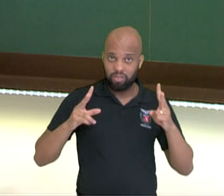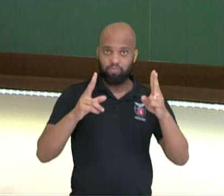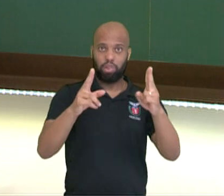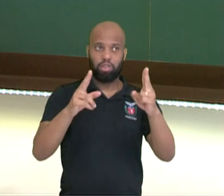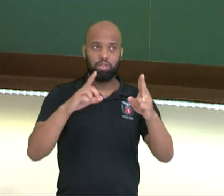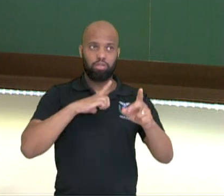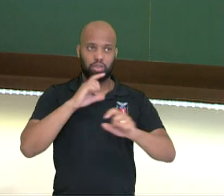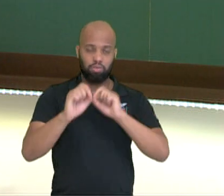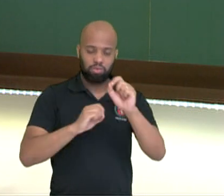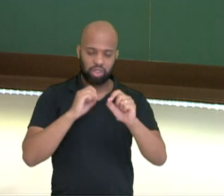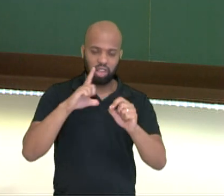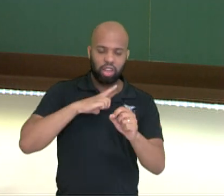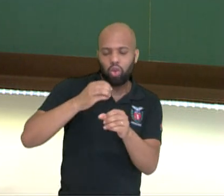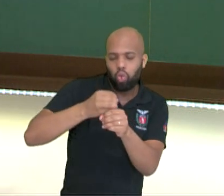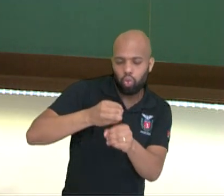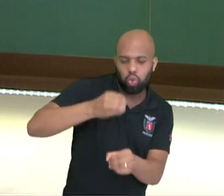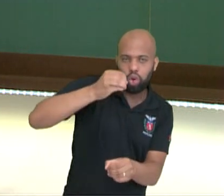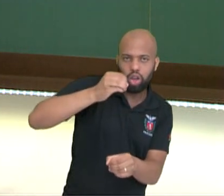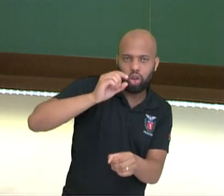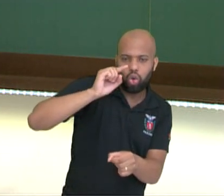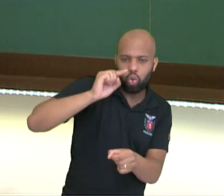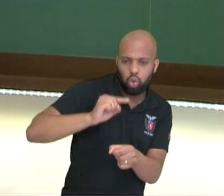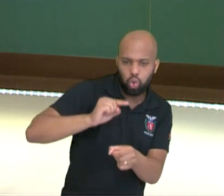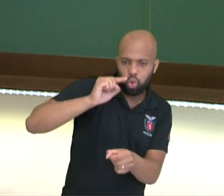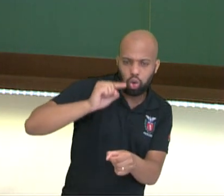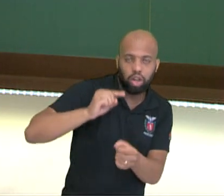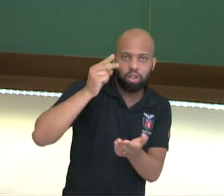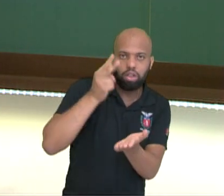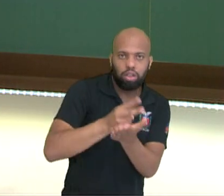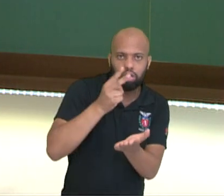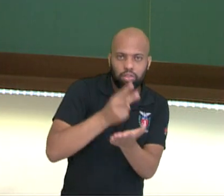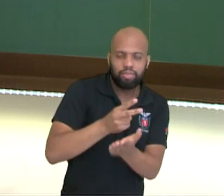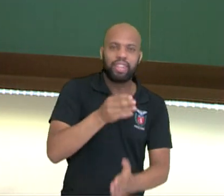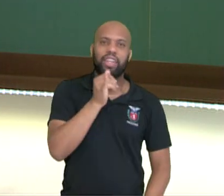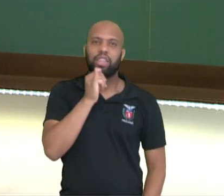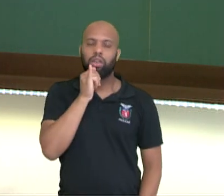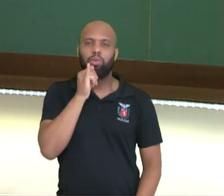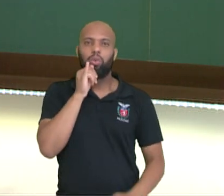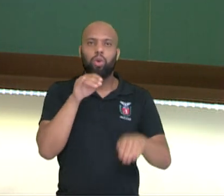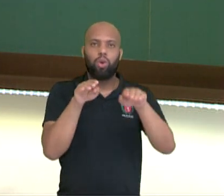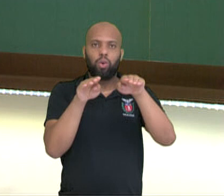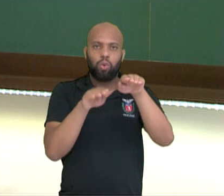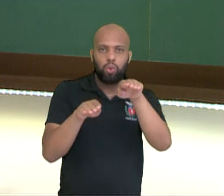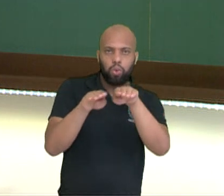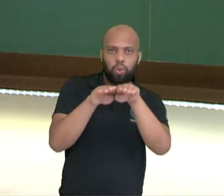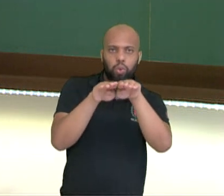aqui de líquido, essa coluninha de líquido estável, né? Que é o caso do equilíbrio térmico.